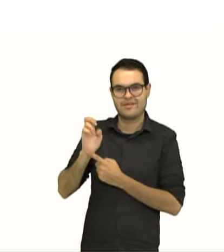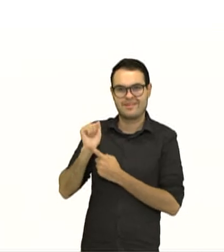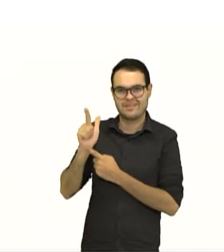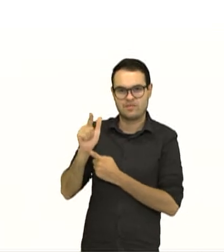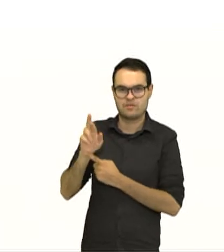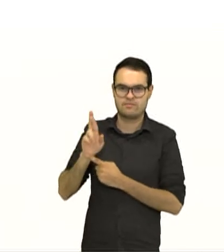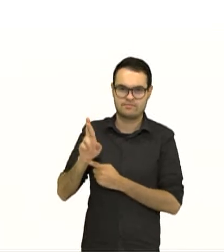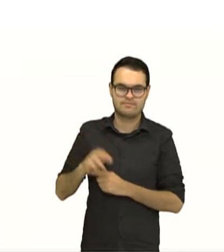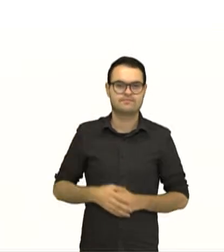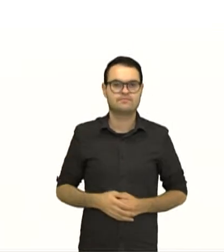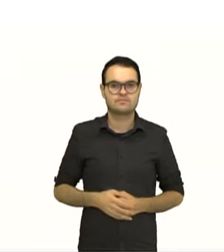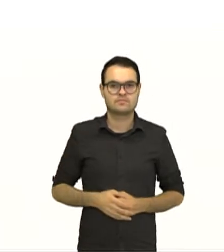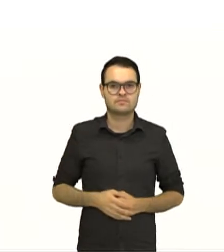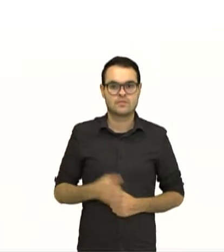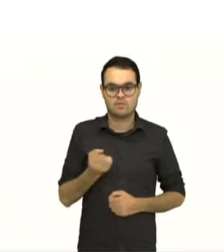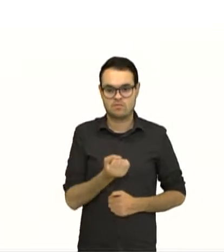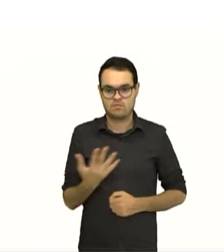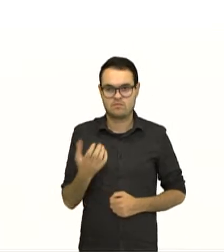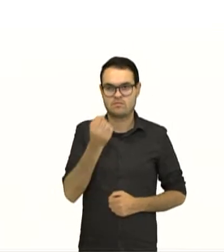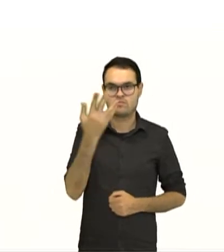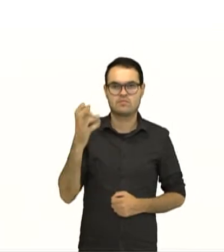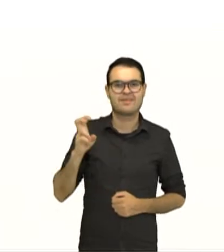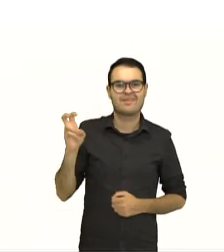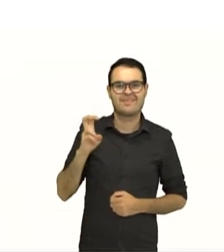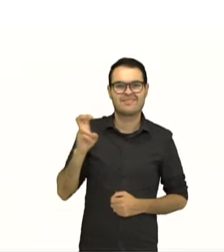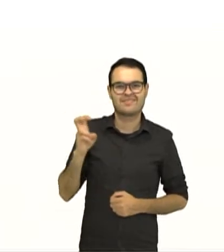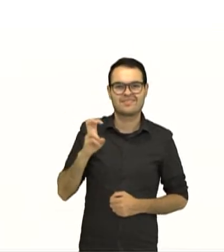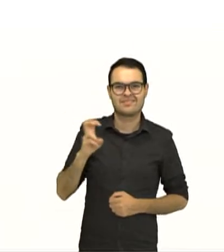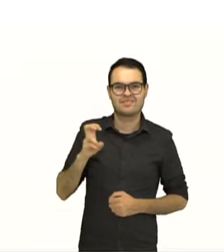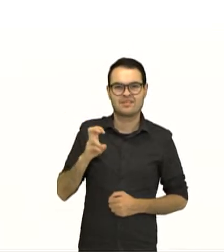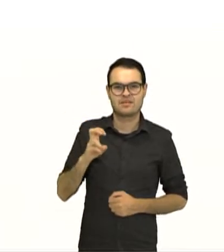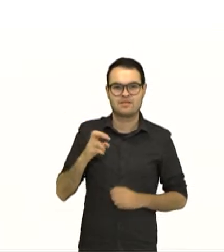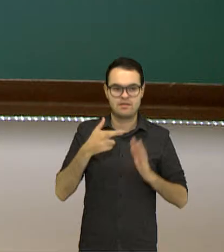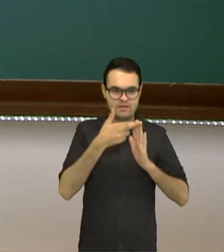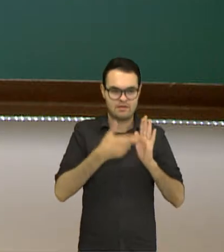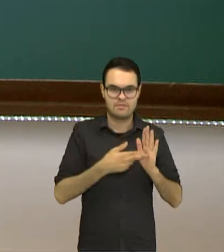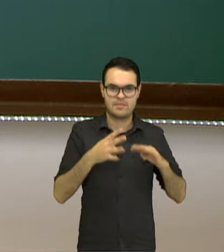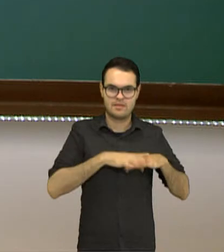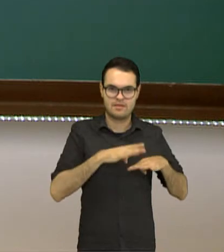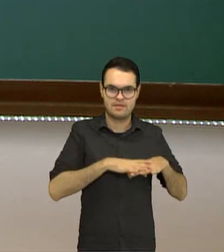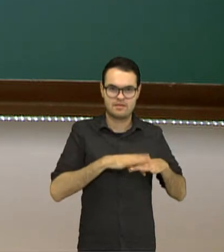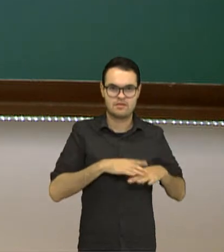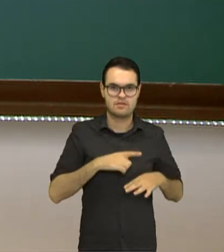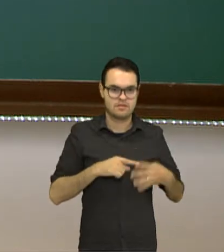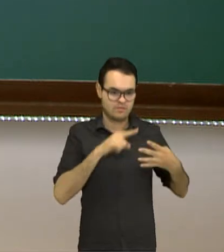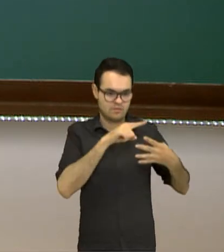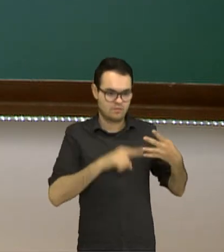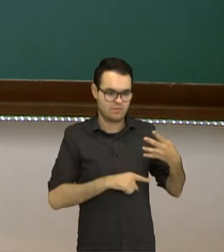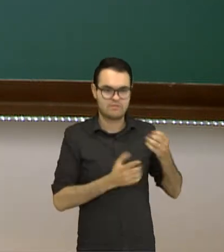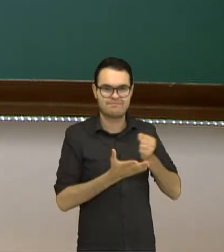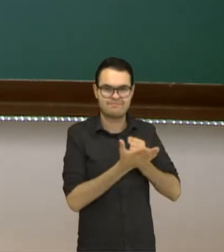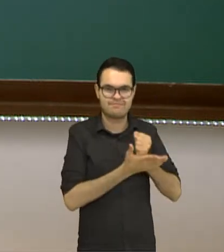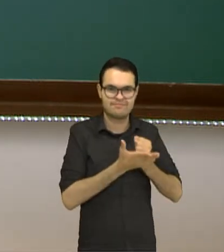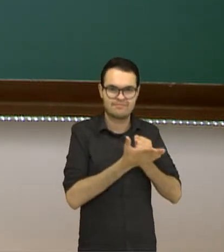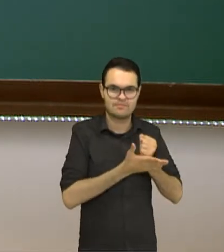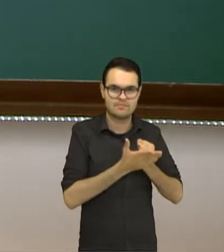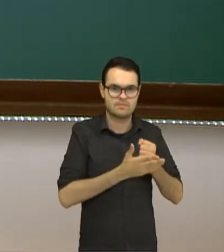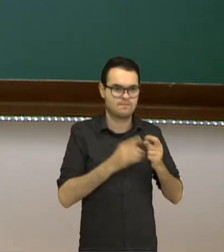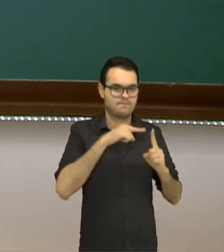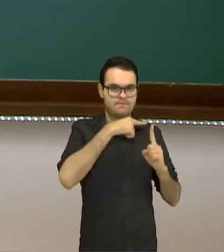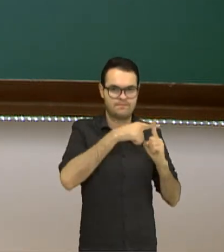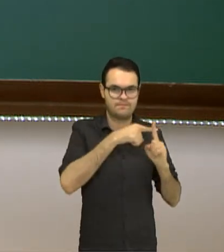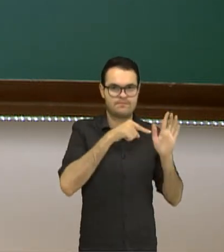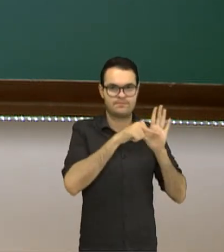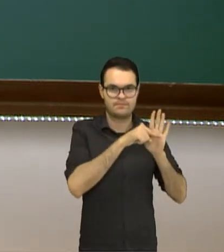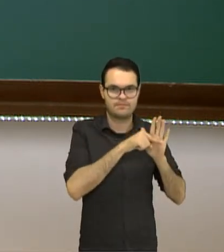considerada a quinta operação matemática. A gente tem quatro operações que são conhecidas como fundamental, que é adição,